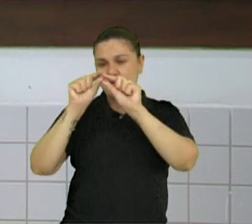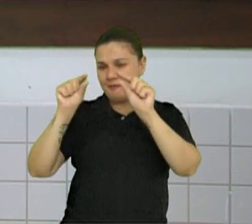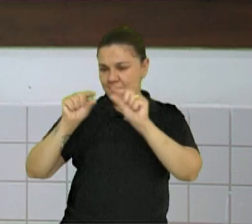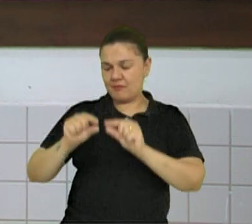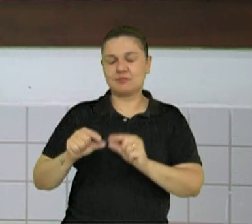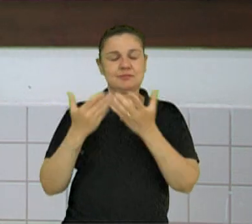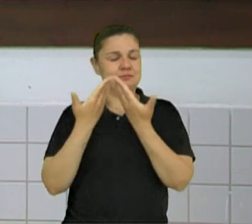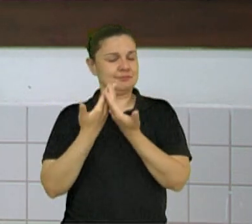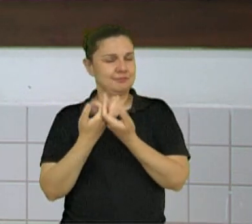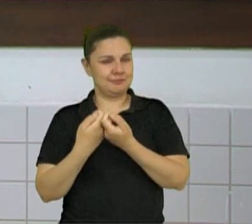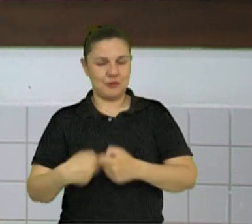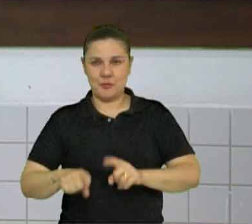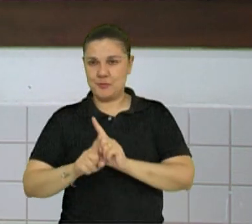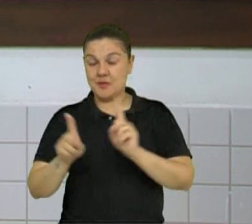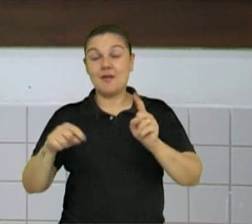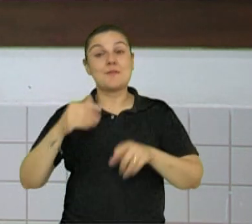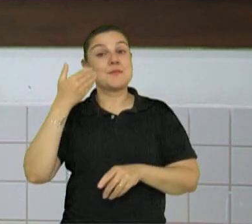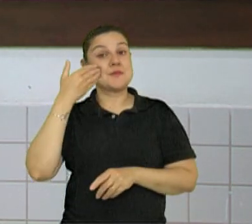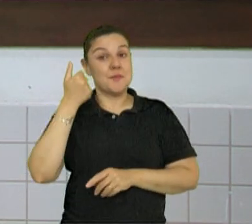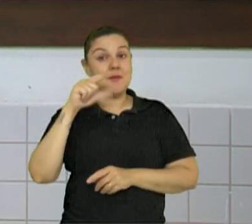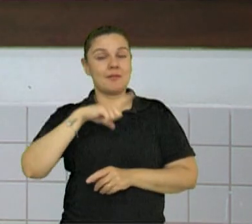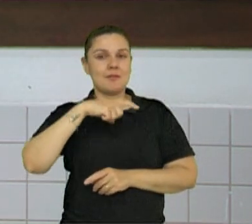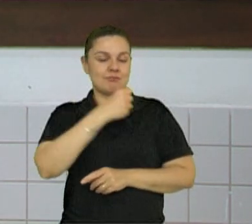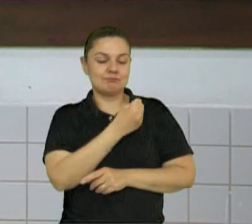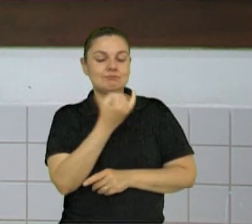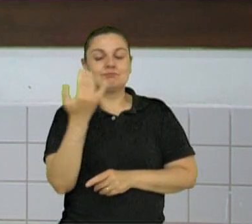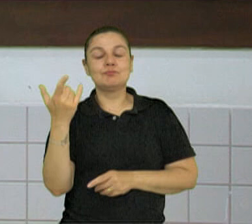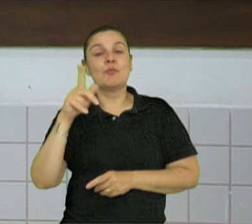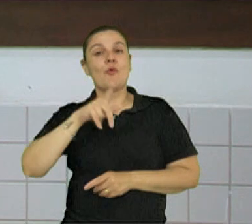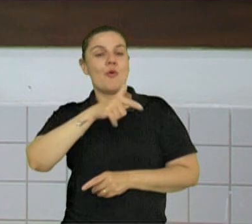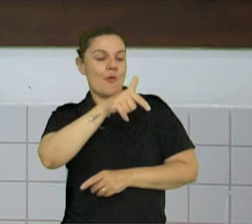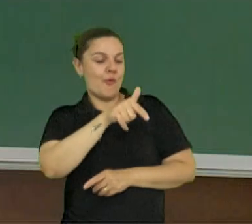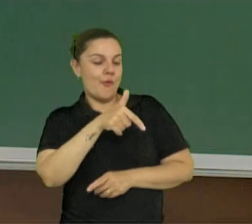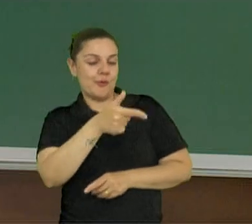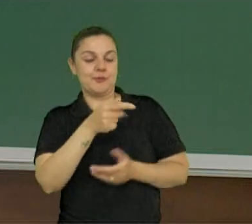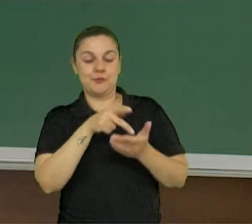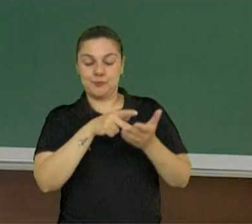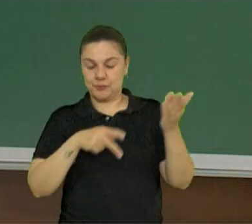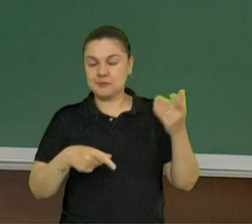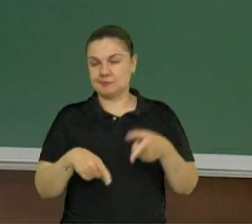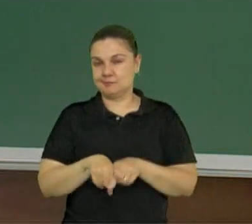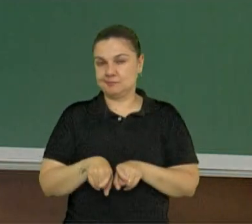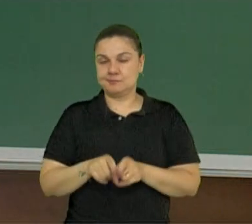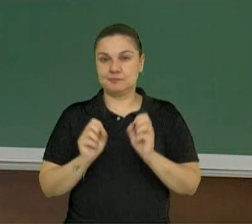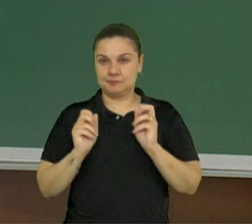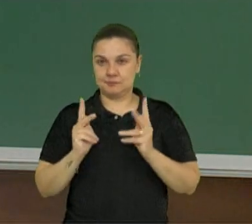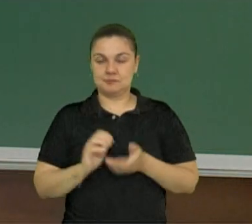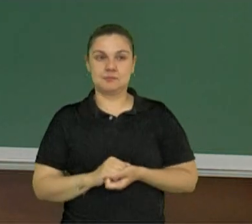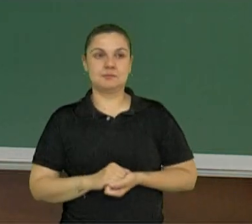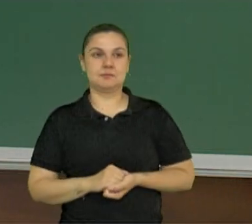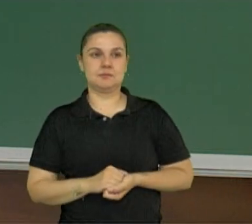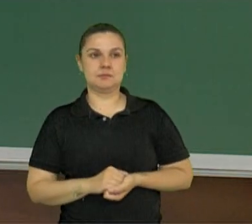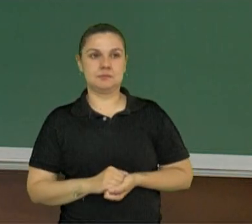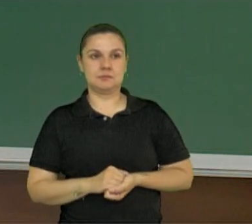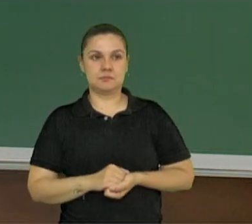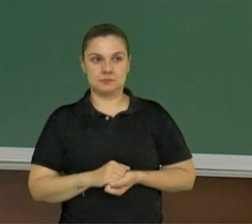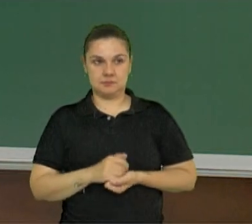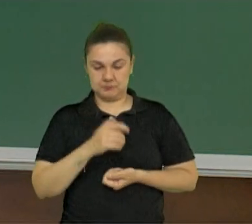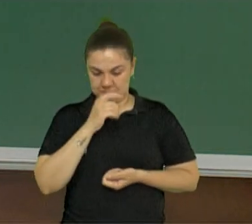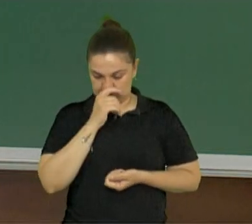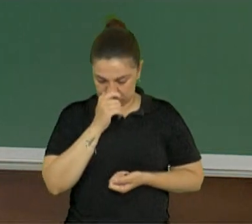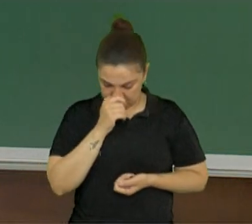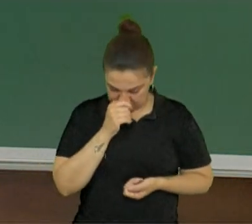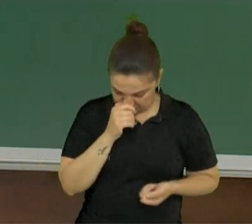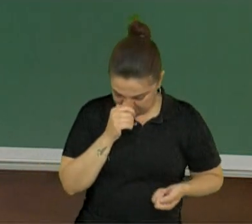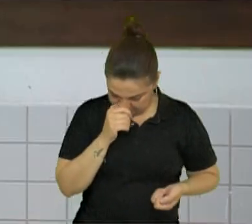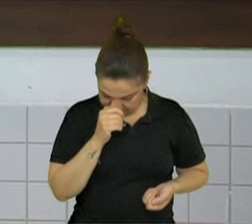e estrofes. A gente precisa saber que existem outros poemas tantos, ok? Nós vamos